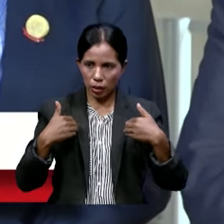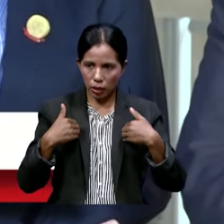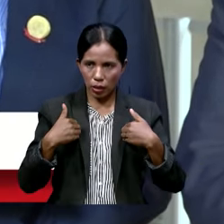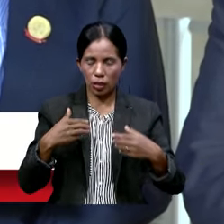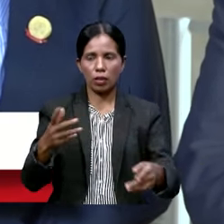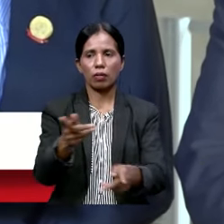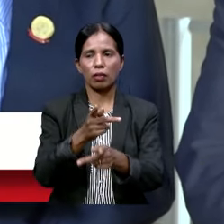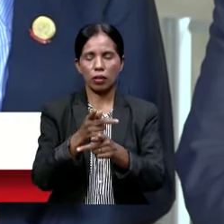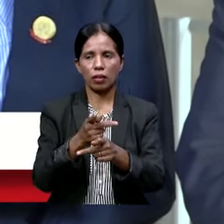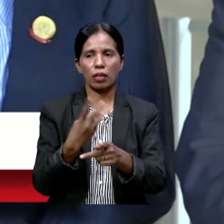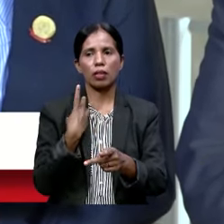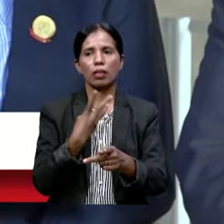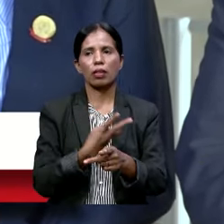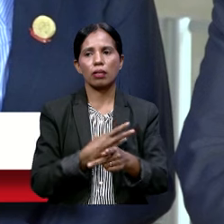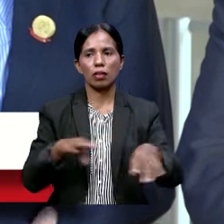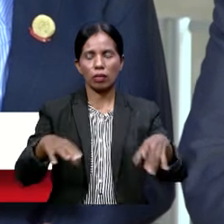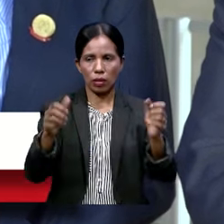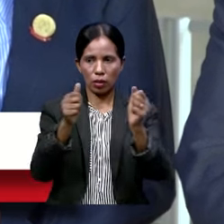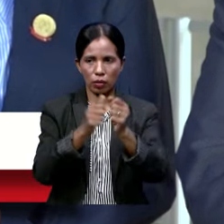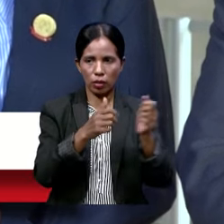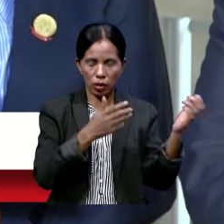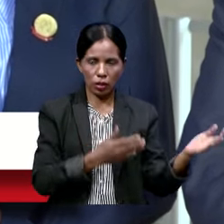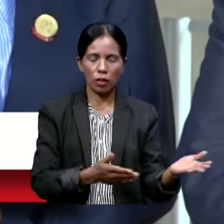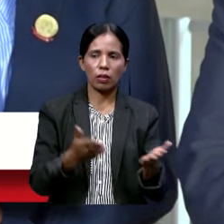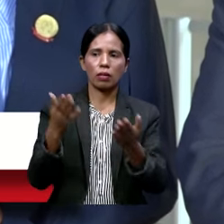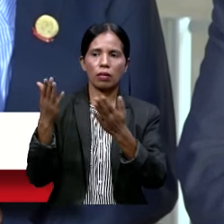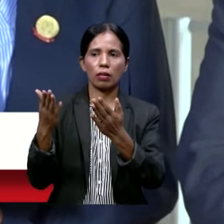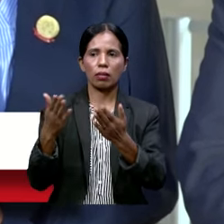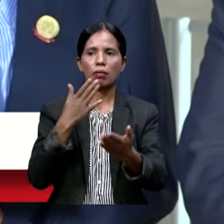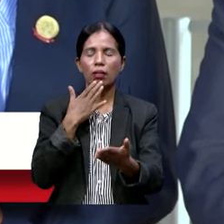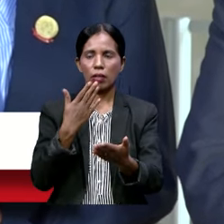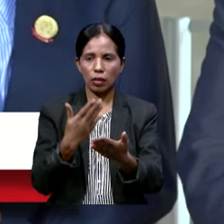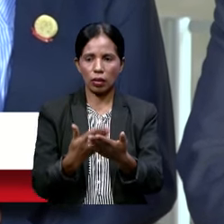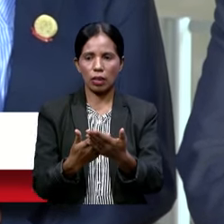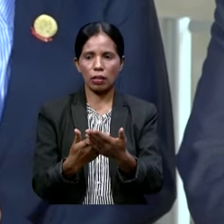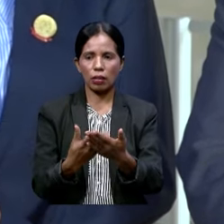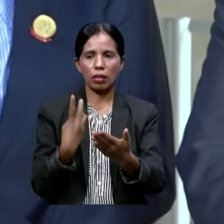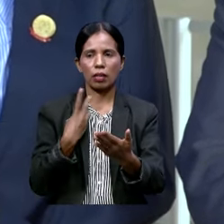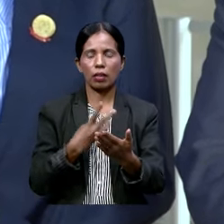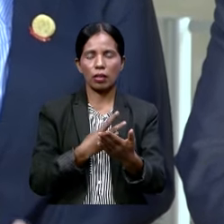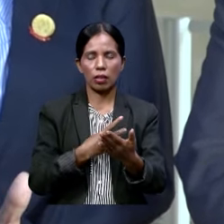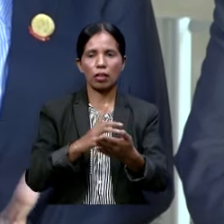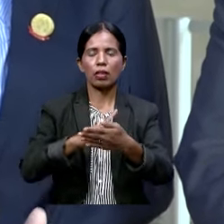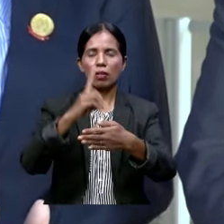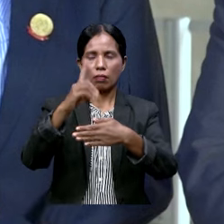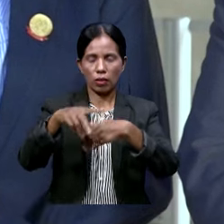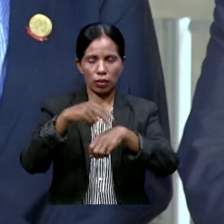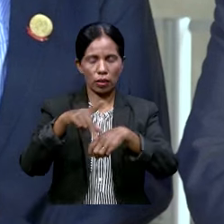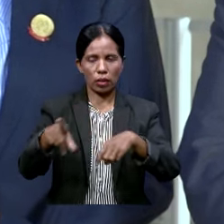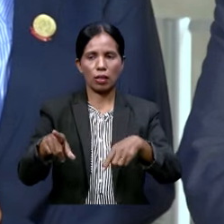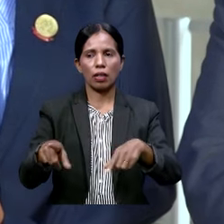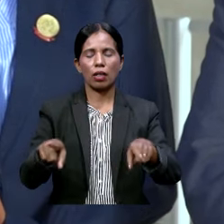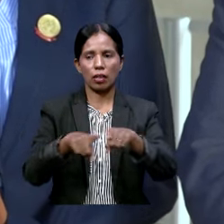asegura para itania kooperasaun serne lori duni, beneficio ba itania desenvolvimento nasional. Anessa Baibain, quando o